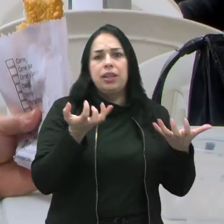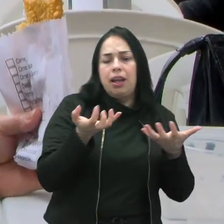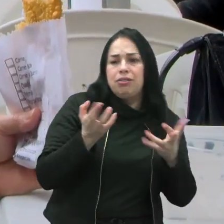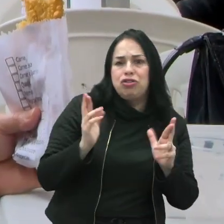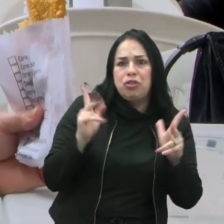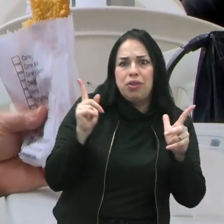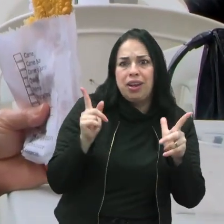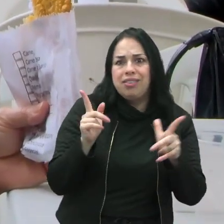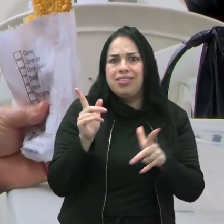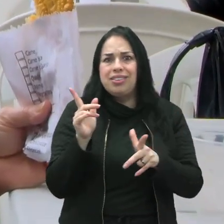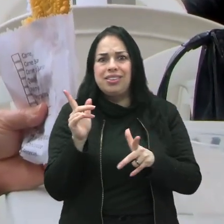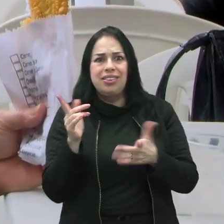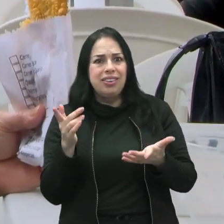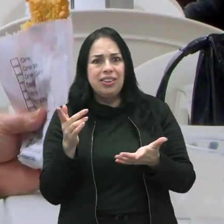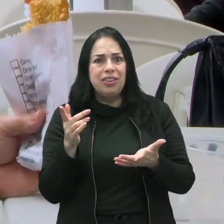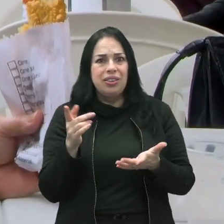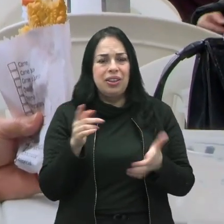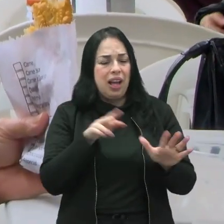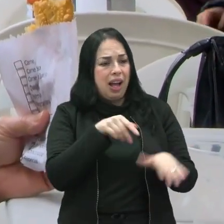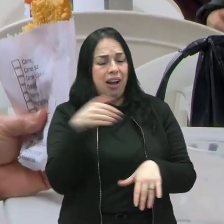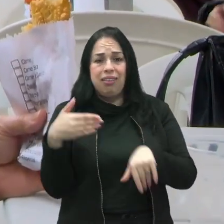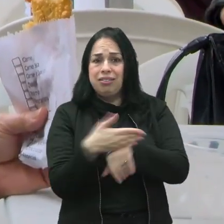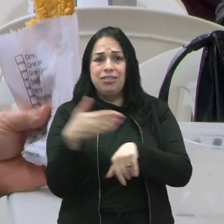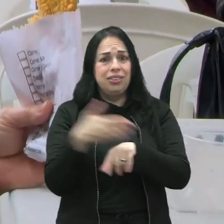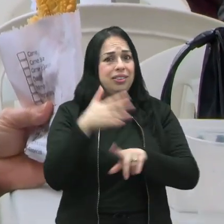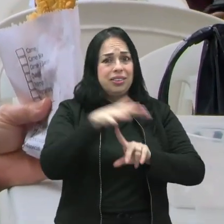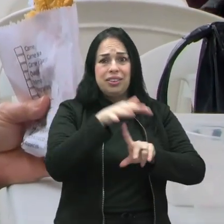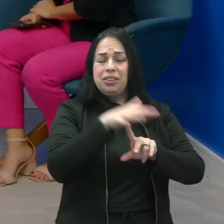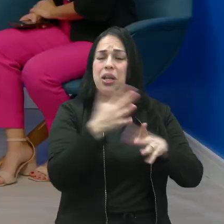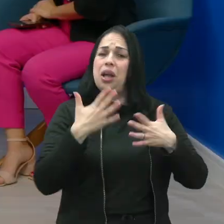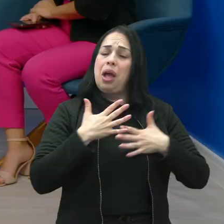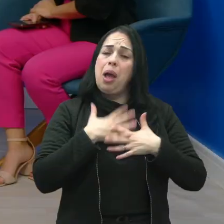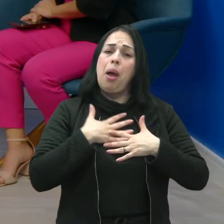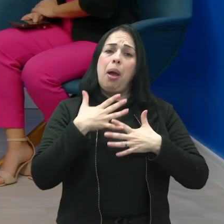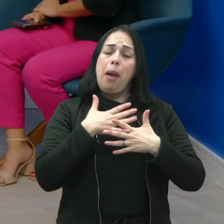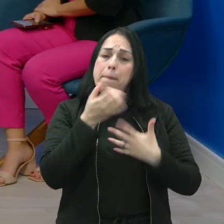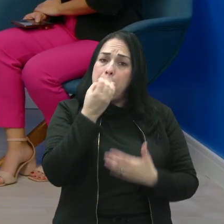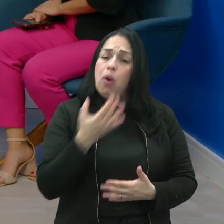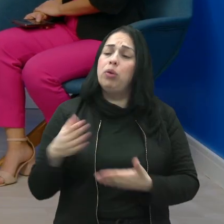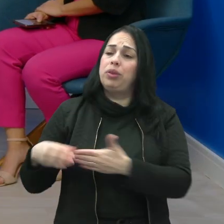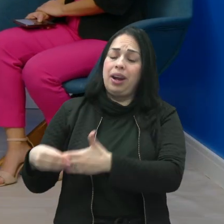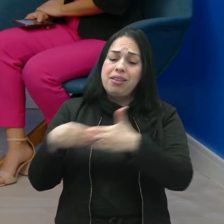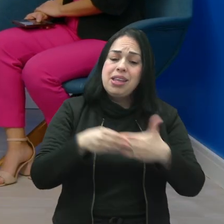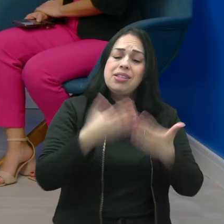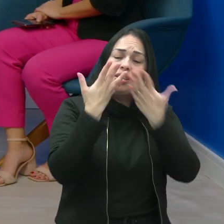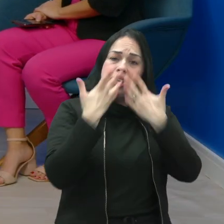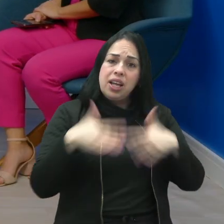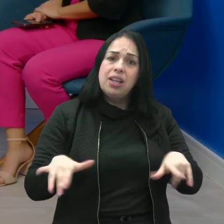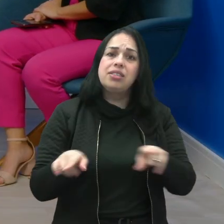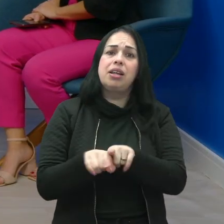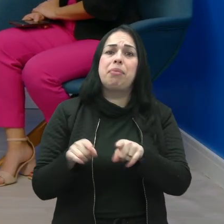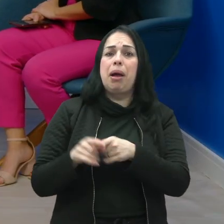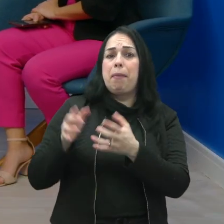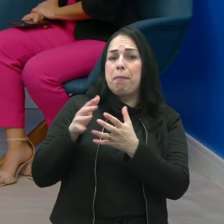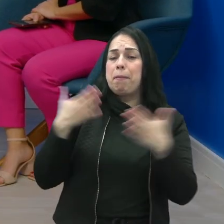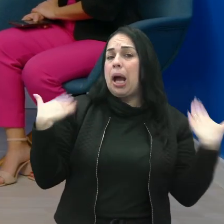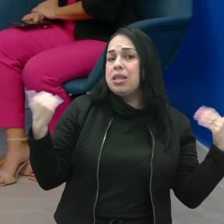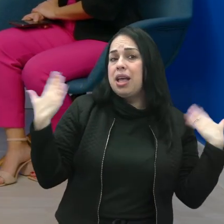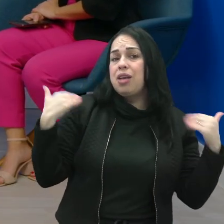algo diferente num dia de semana, a Feira Livre é o ambiente mais agradável que tem para as crianças, para os idosos.